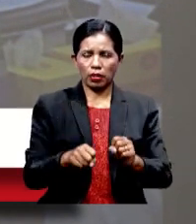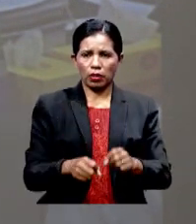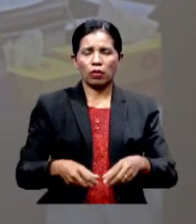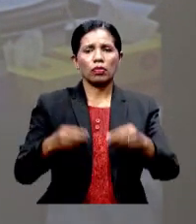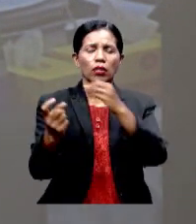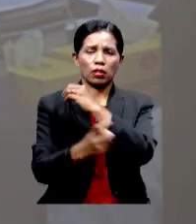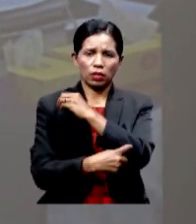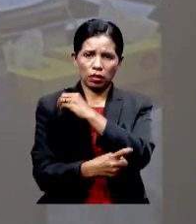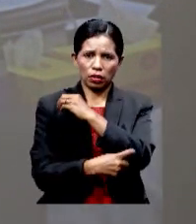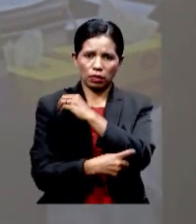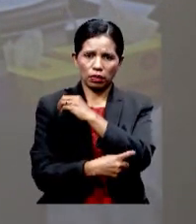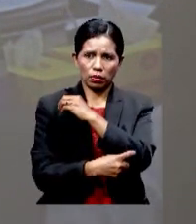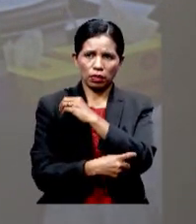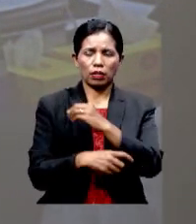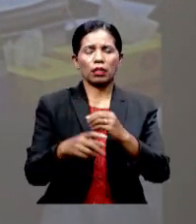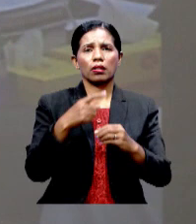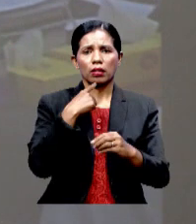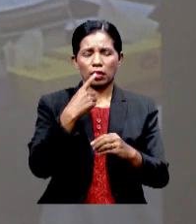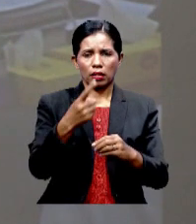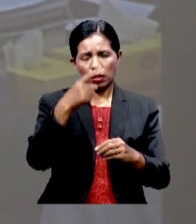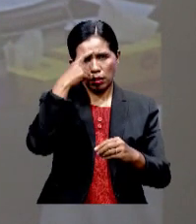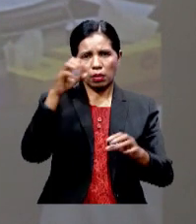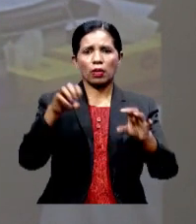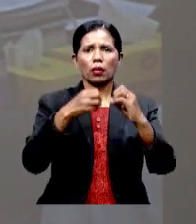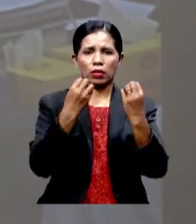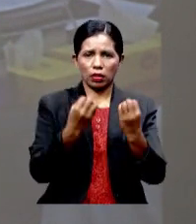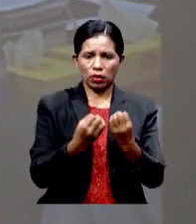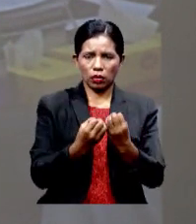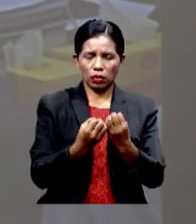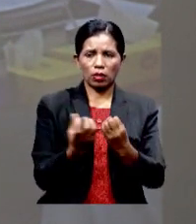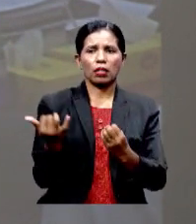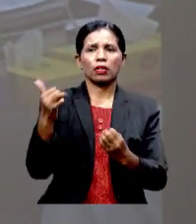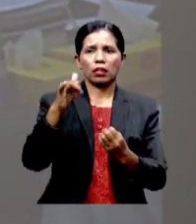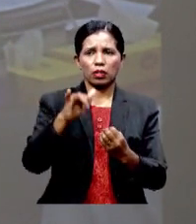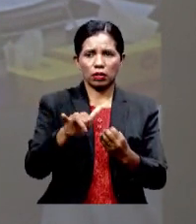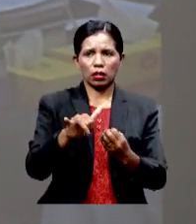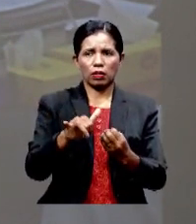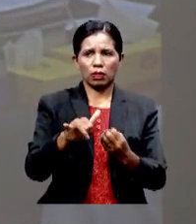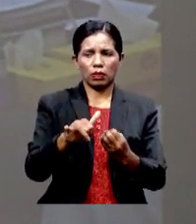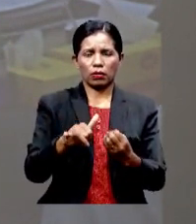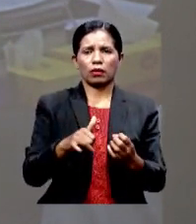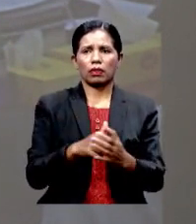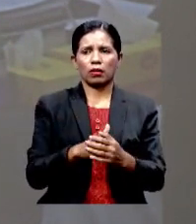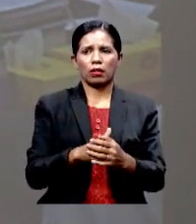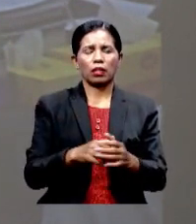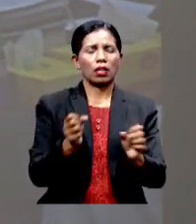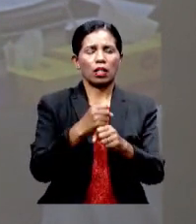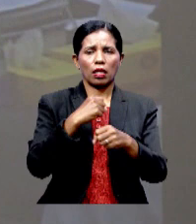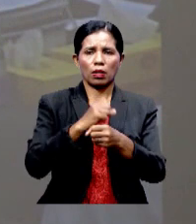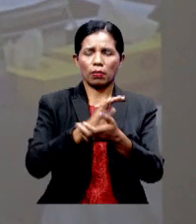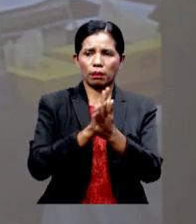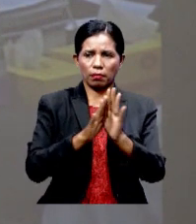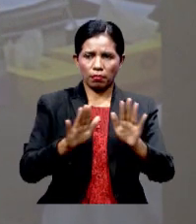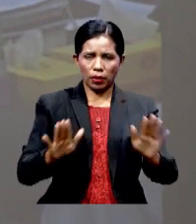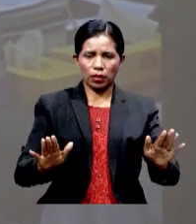sanção imediata, tamba organização sira nebe maka, La cria paz no